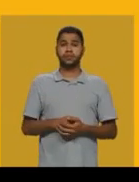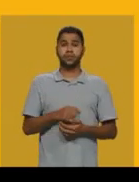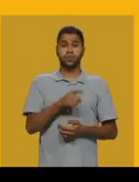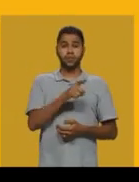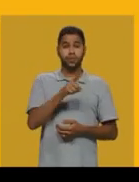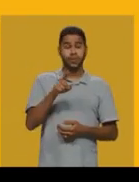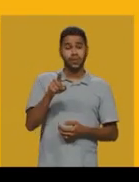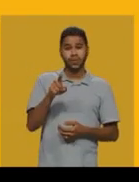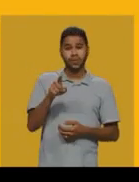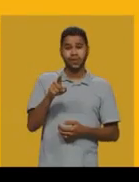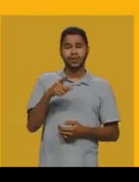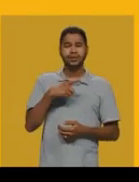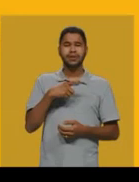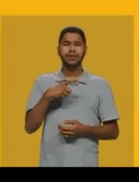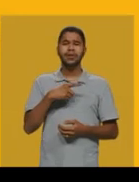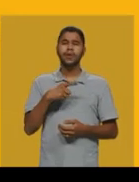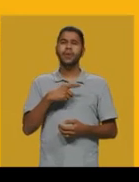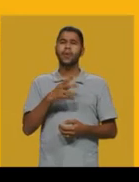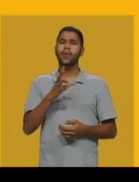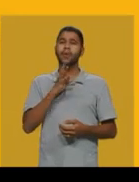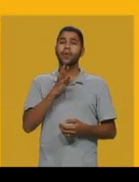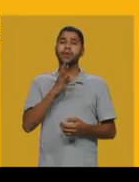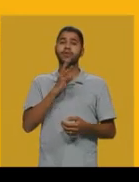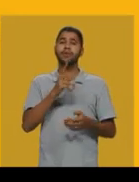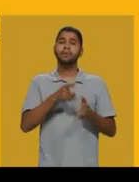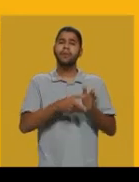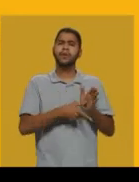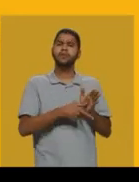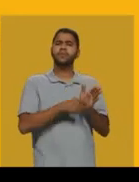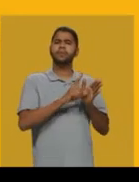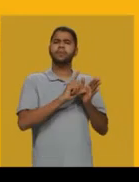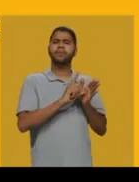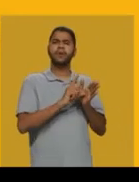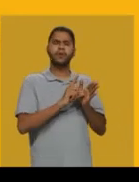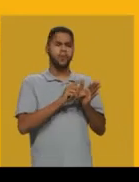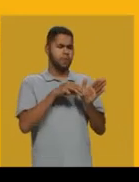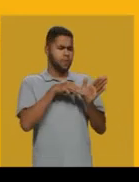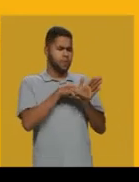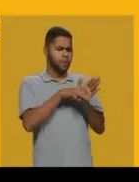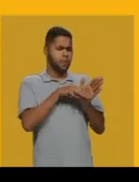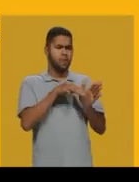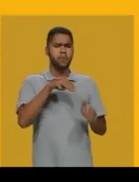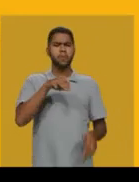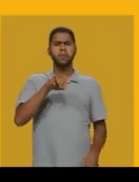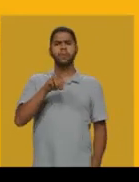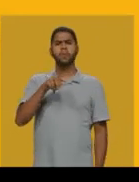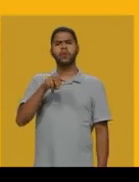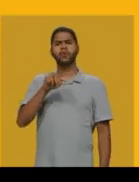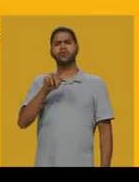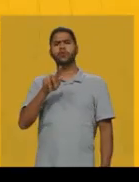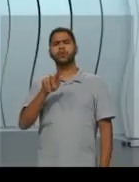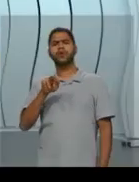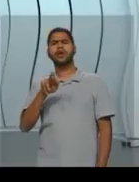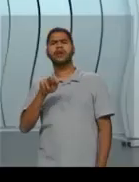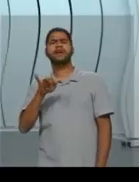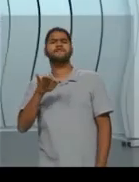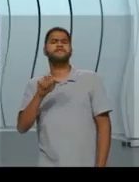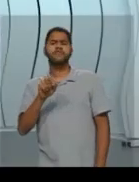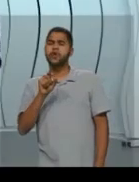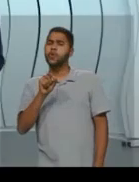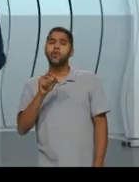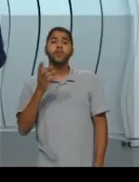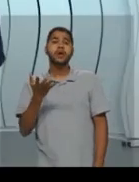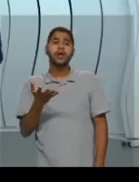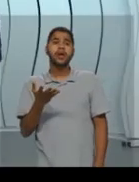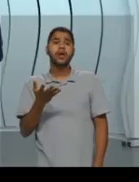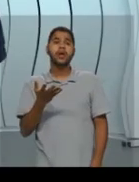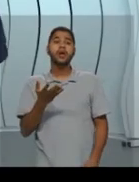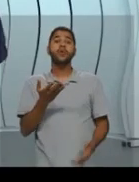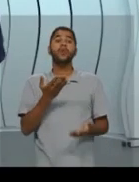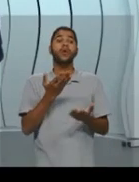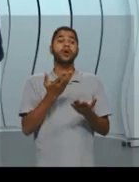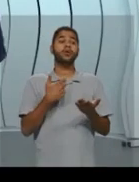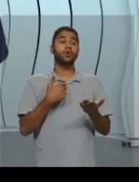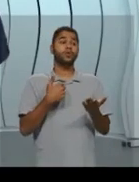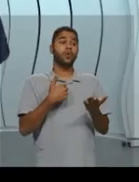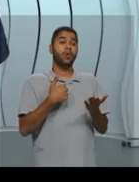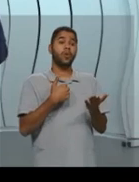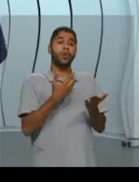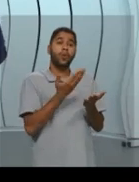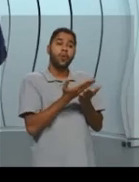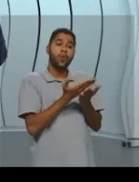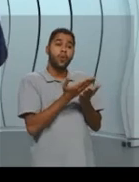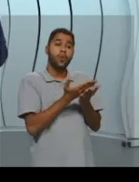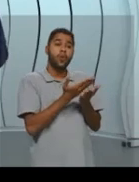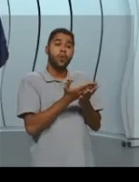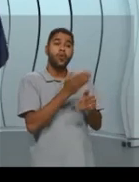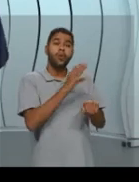ter um conhecimento prévio. O que é uma monografia? Quando é que eu faço uma monografia? Quando eu estou terminando